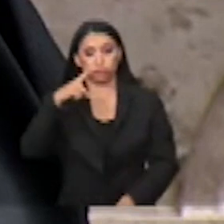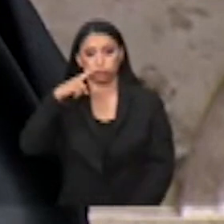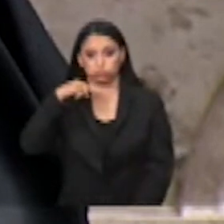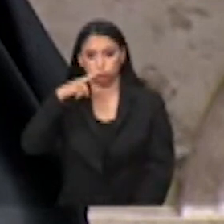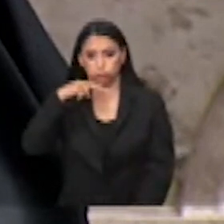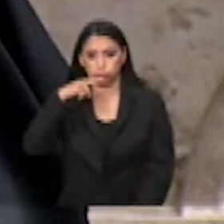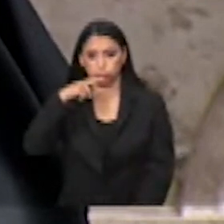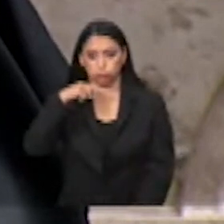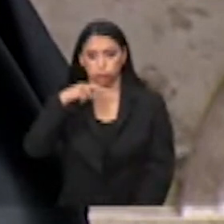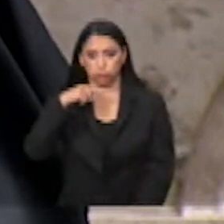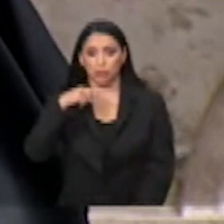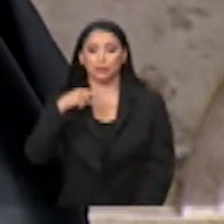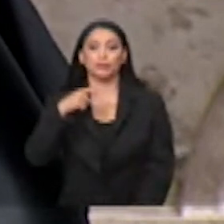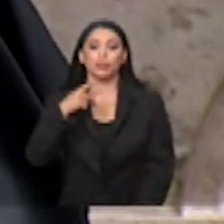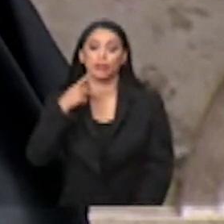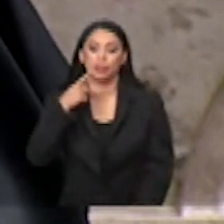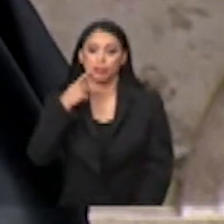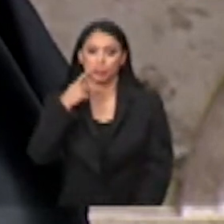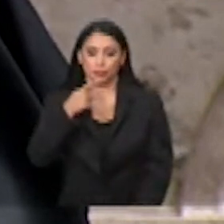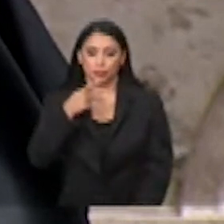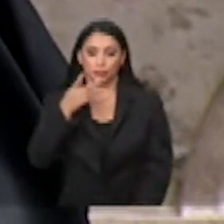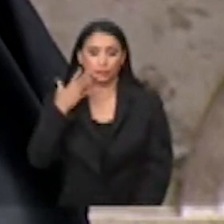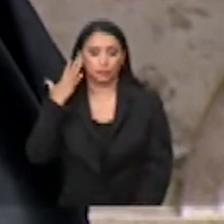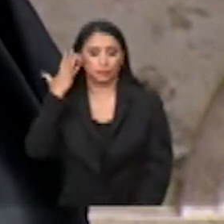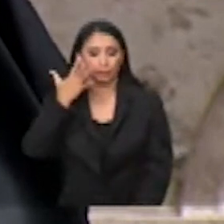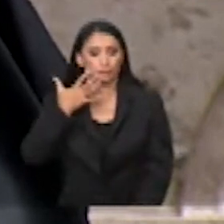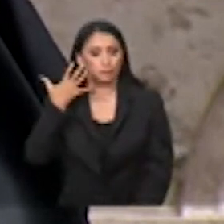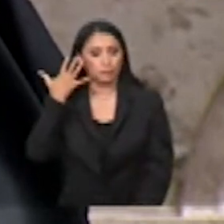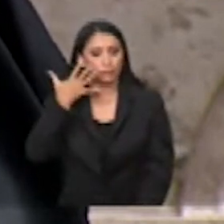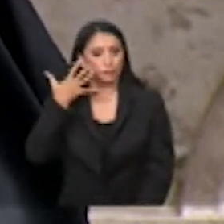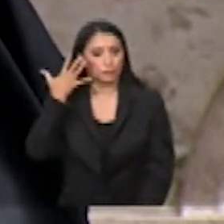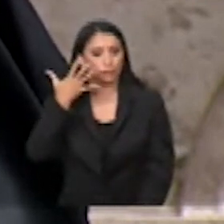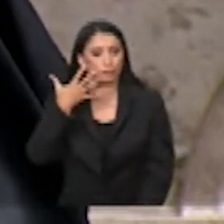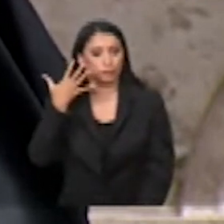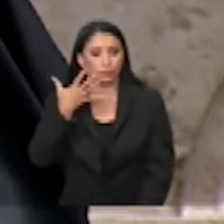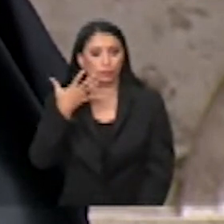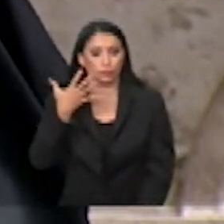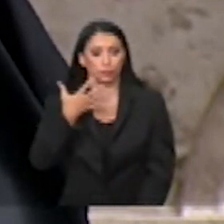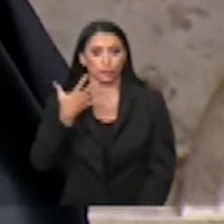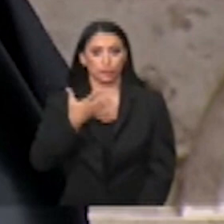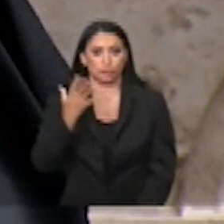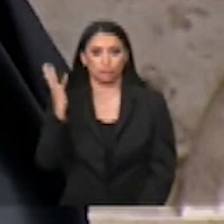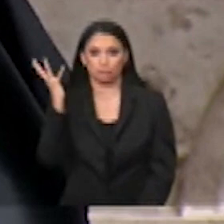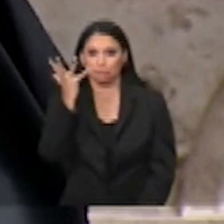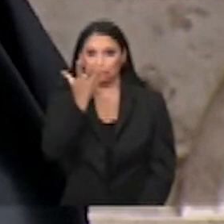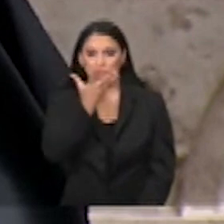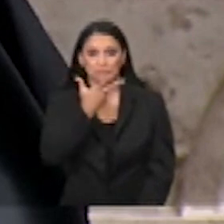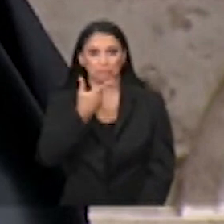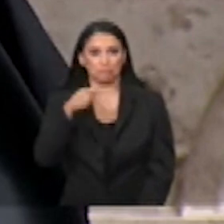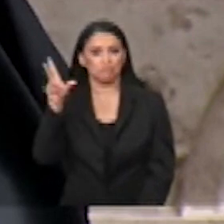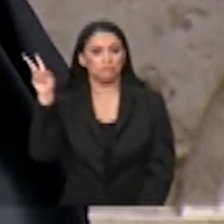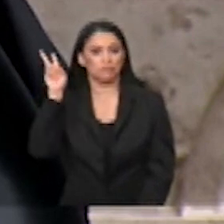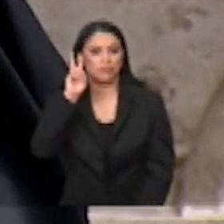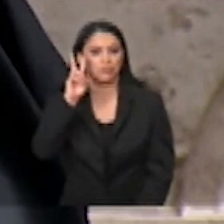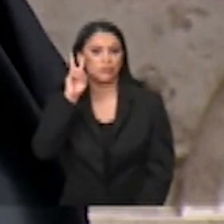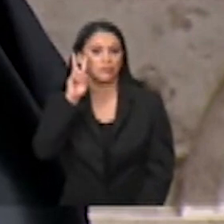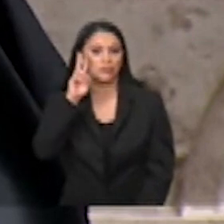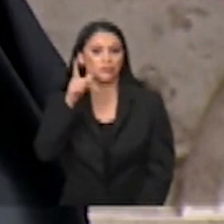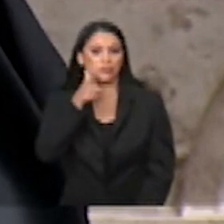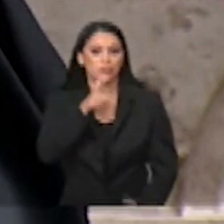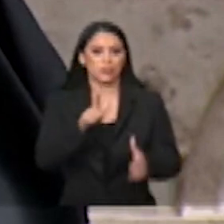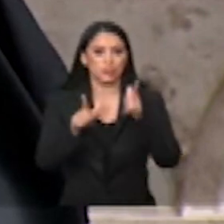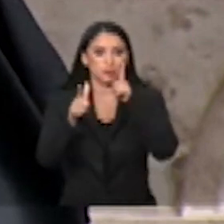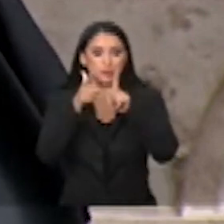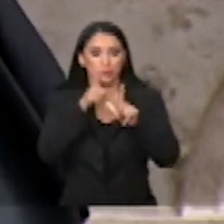Mendes, que acaba de apresentar uma das mais belas rememorações das conquistas